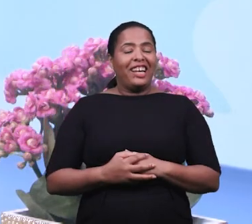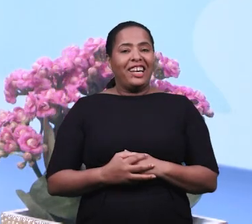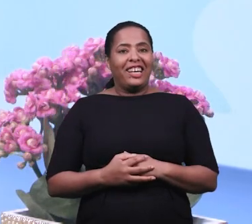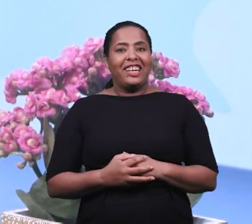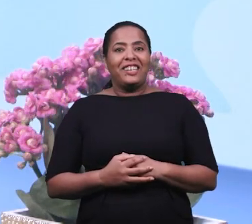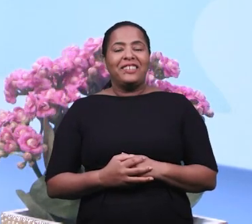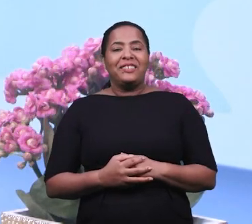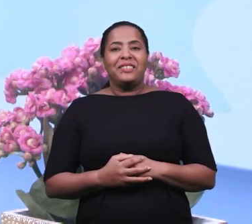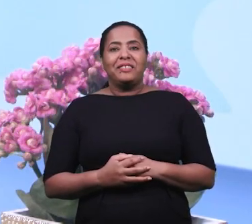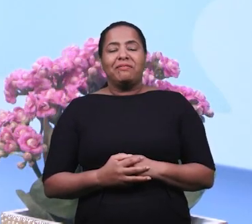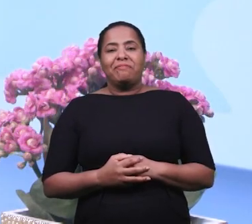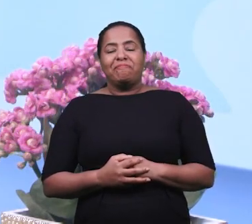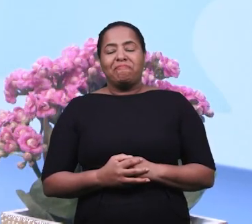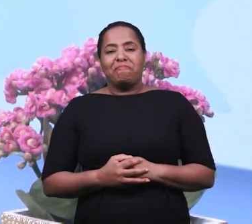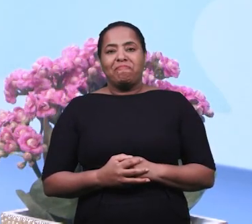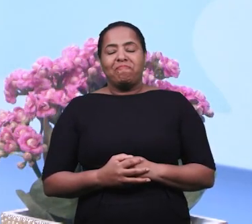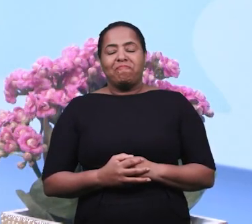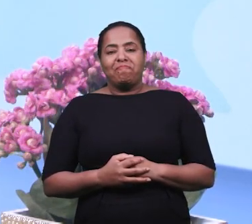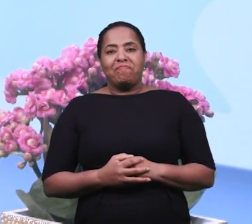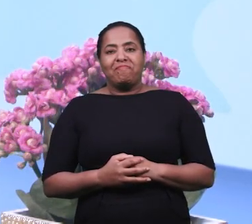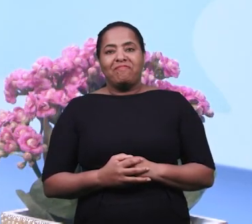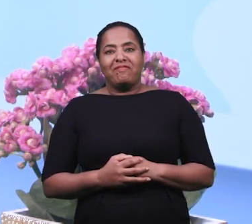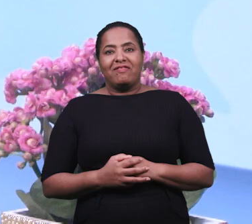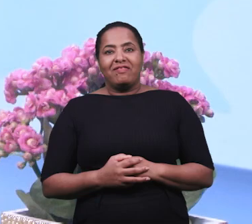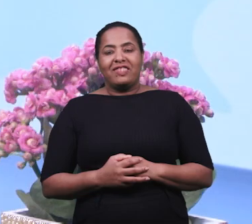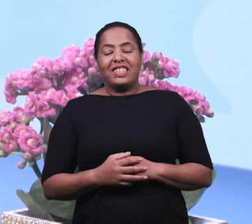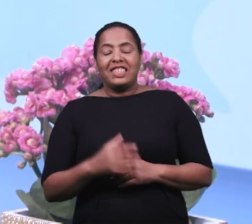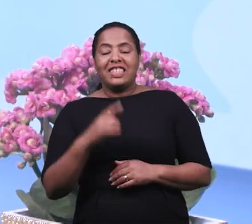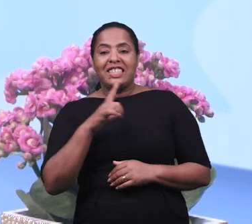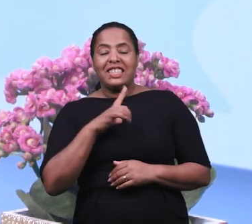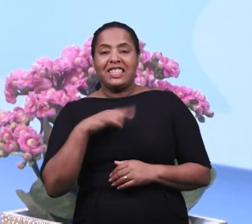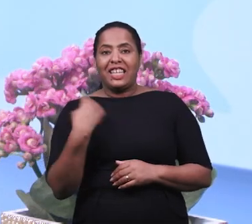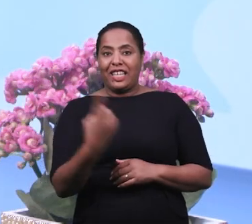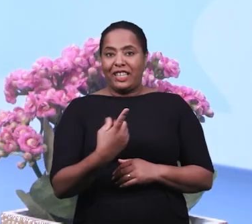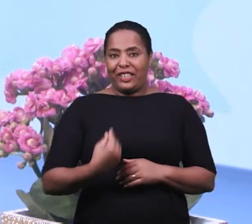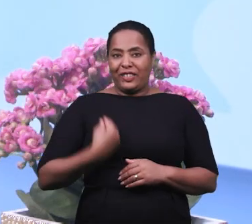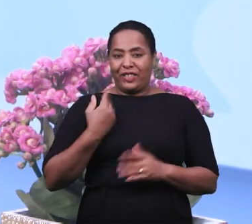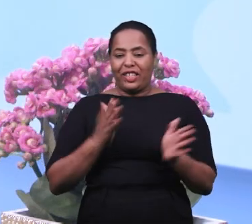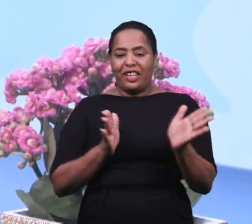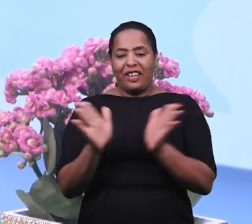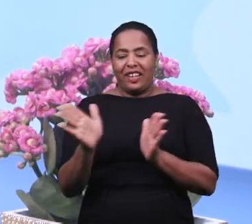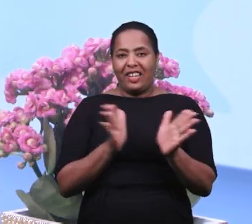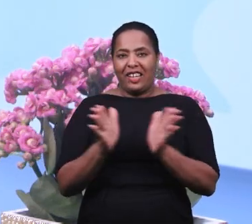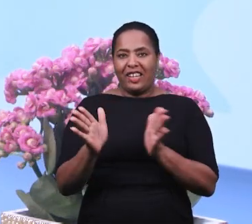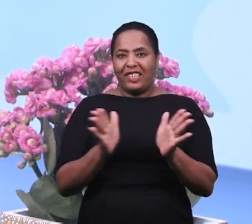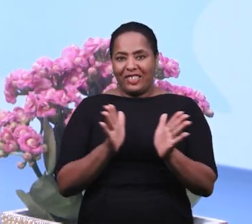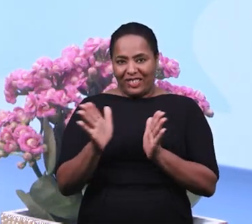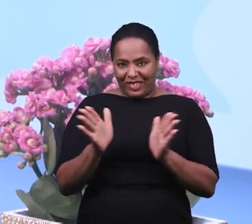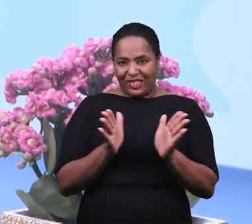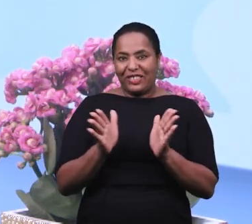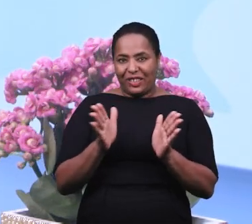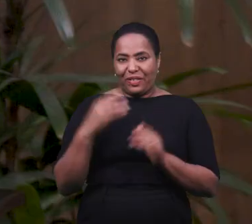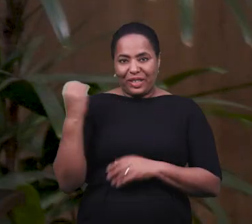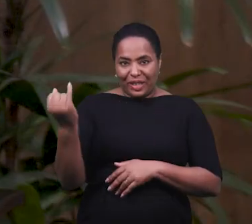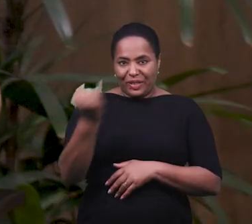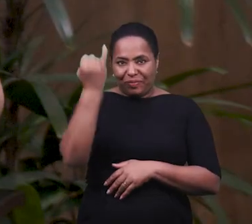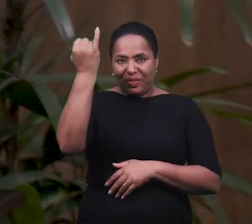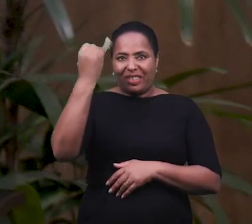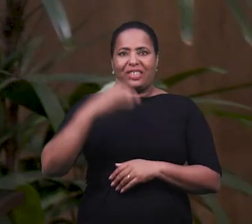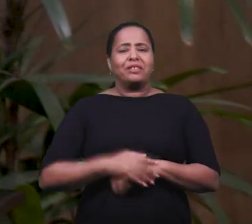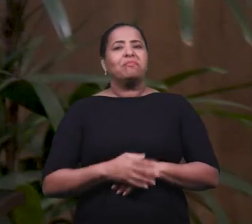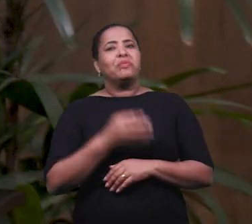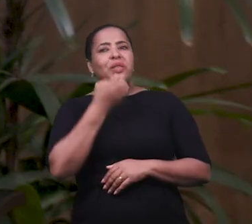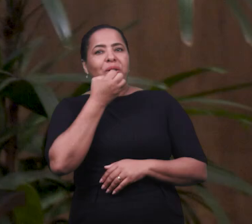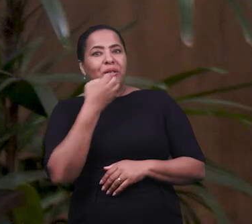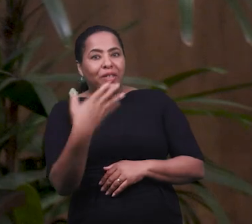essa questão de ter nas nossas vidas, né? Essa questão de acessibilidade bem aflorada, que é muito importante. Que